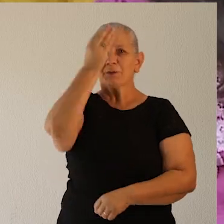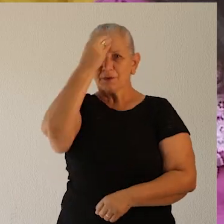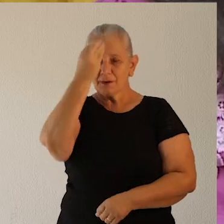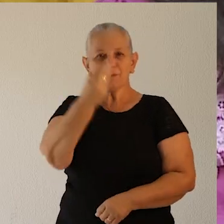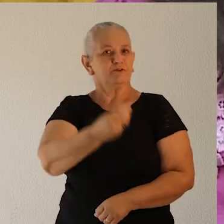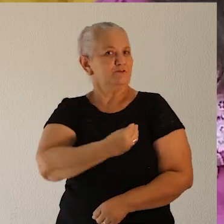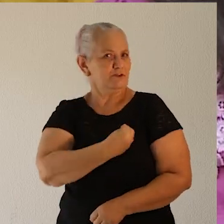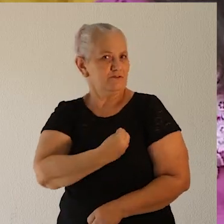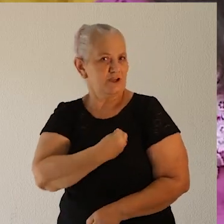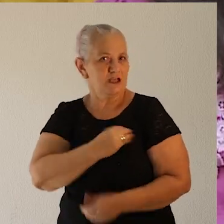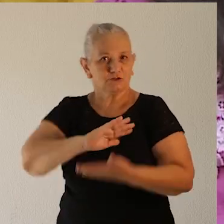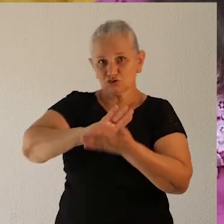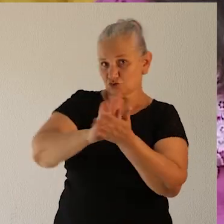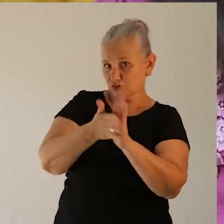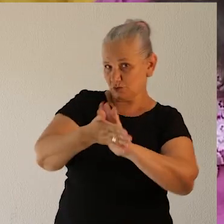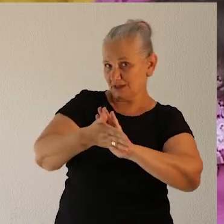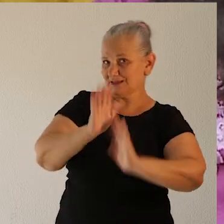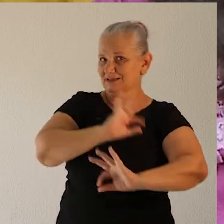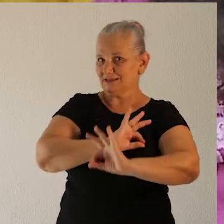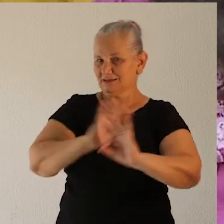sem destruição.